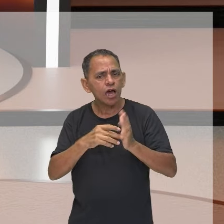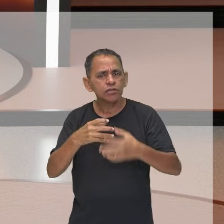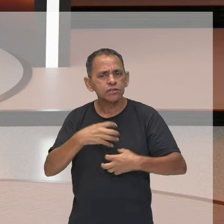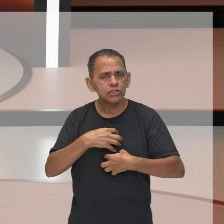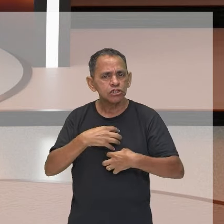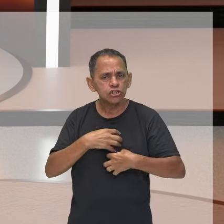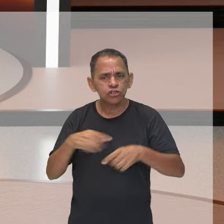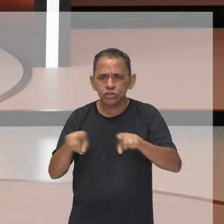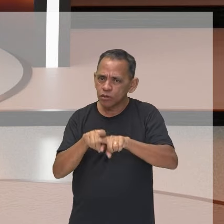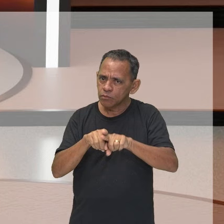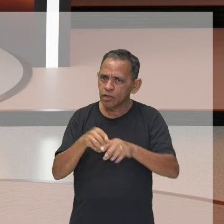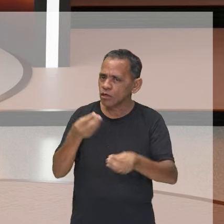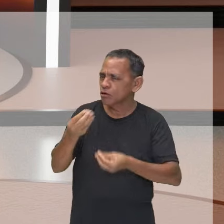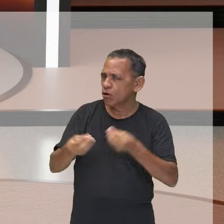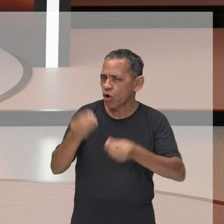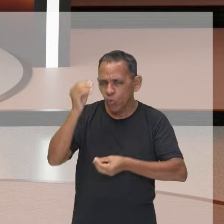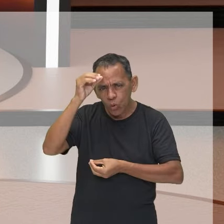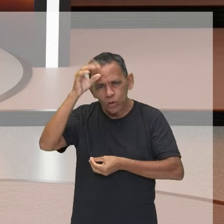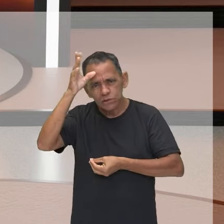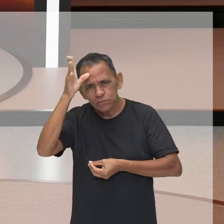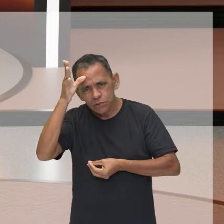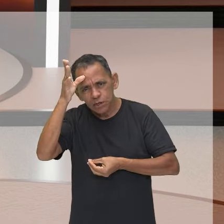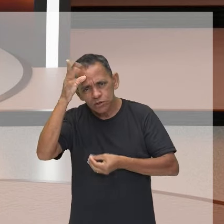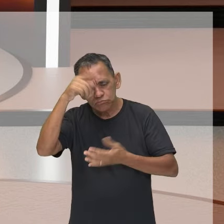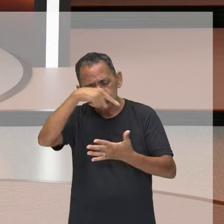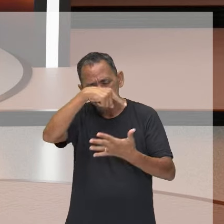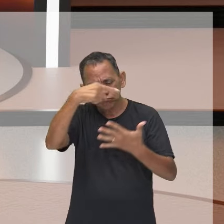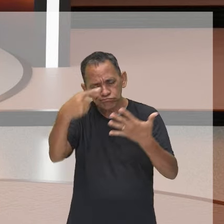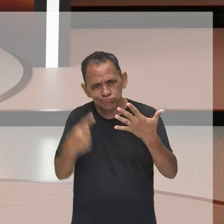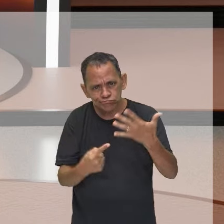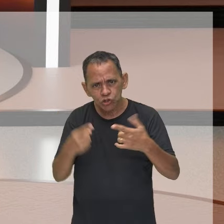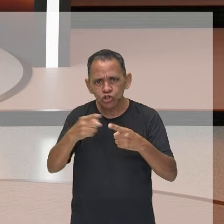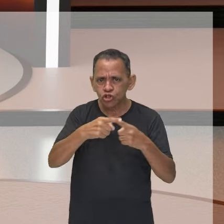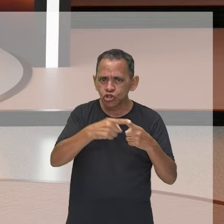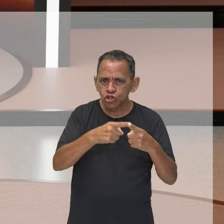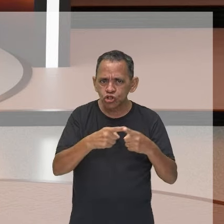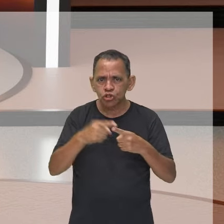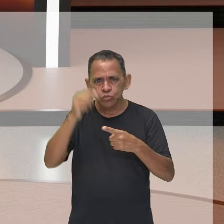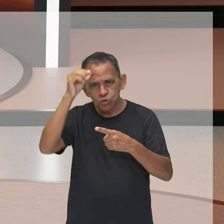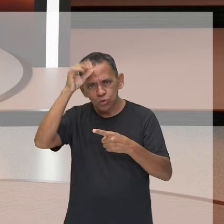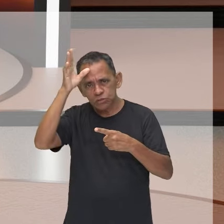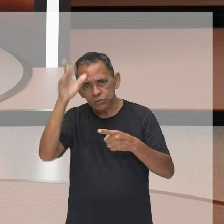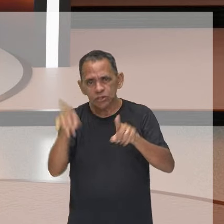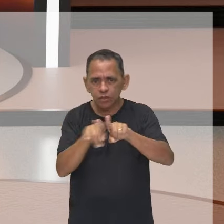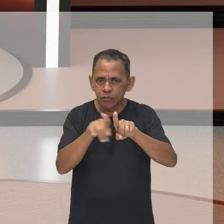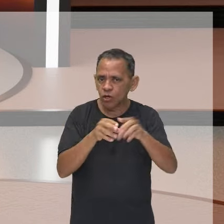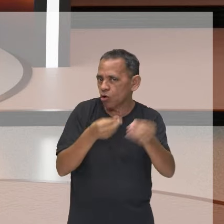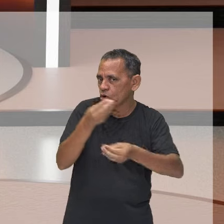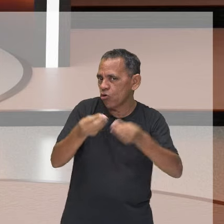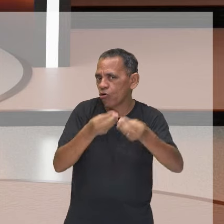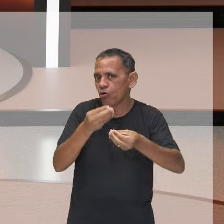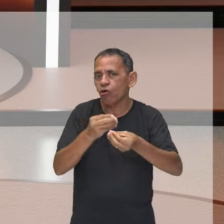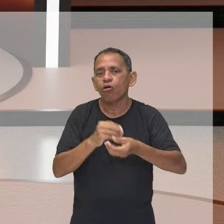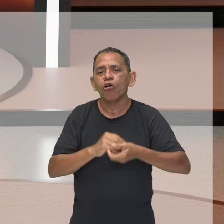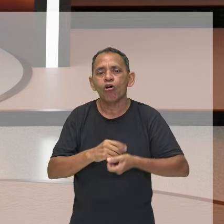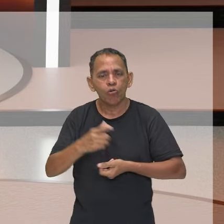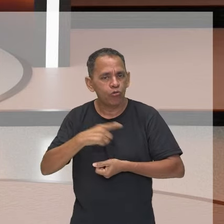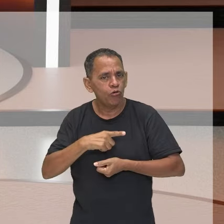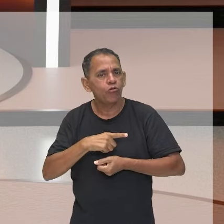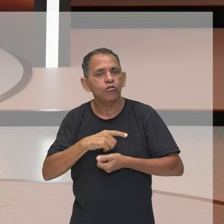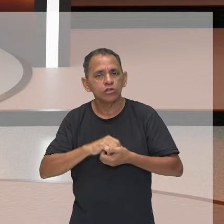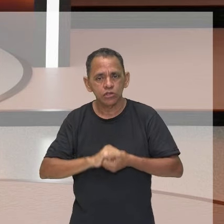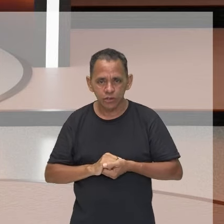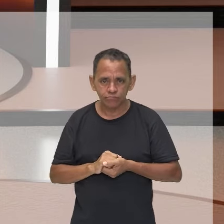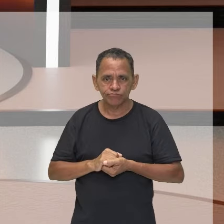conhecimento? Quais as formas de conhecer? Quais os tipos de conhecimento? Como podemos chegar a esse conhecimento?